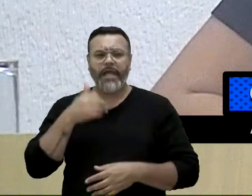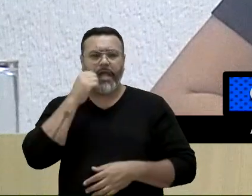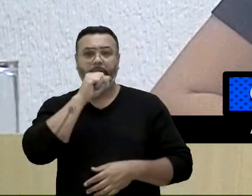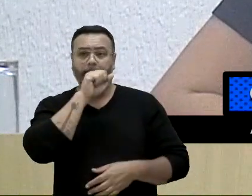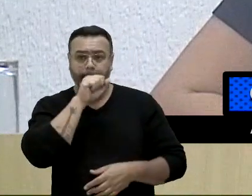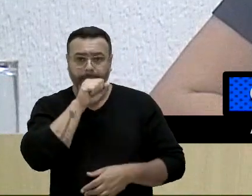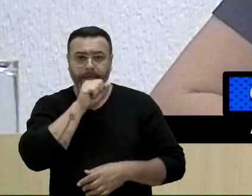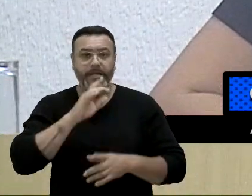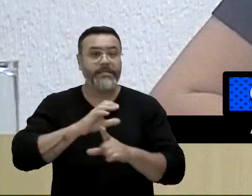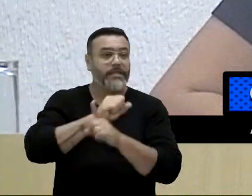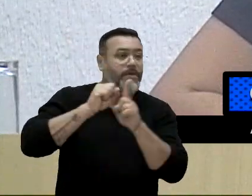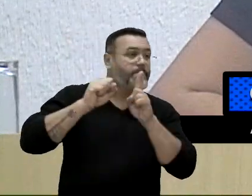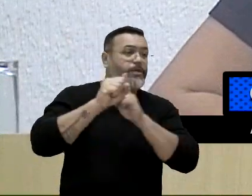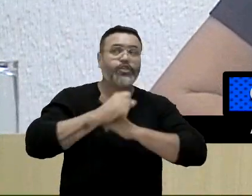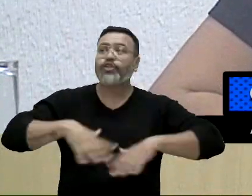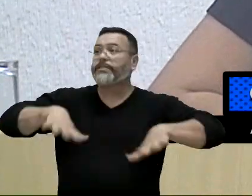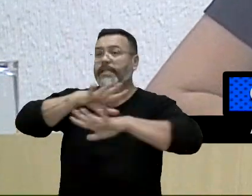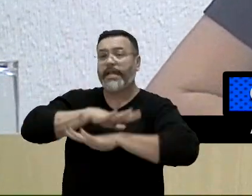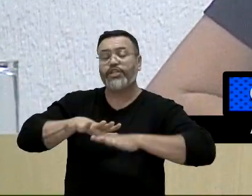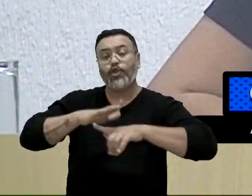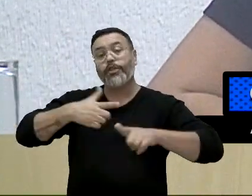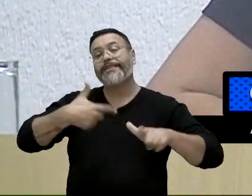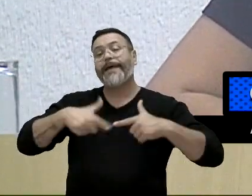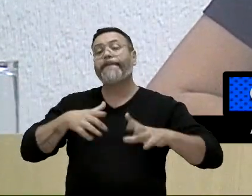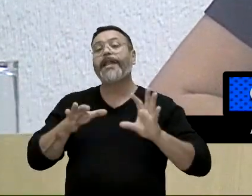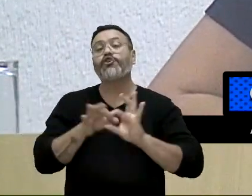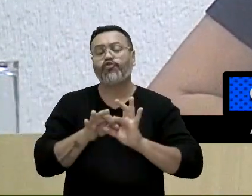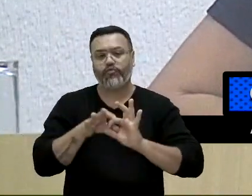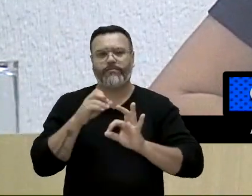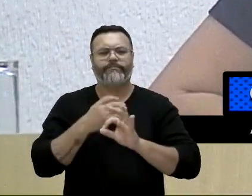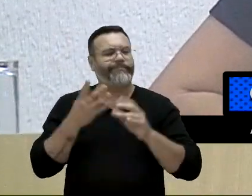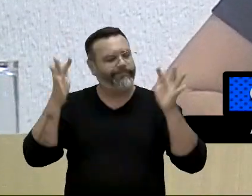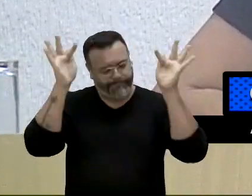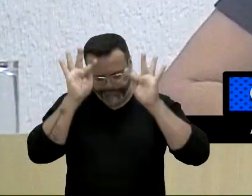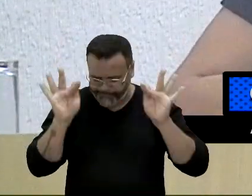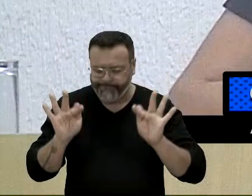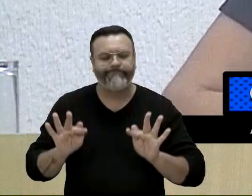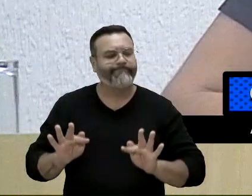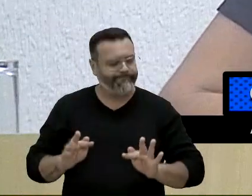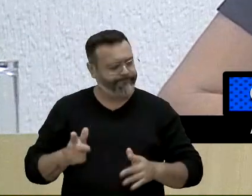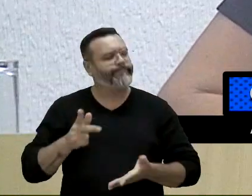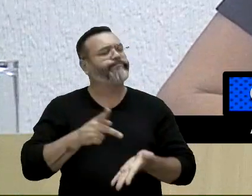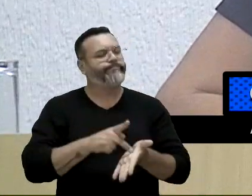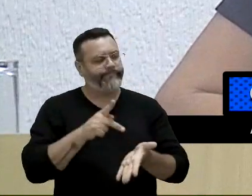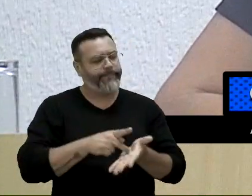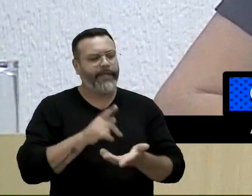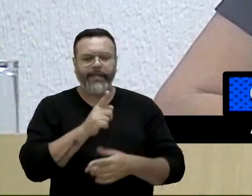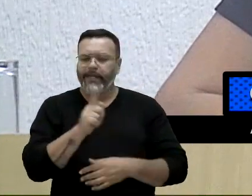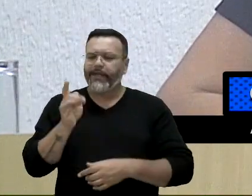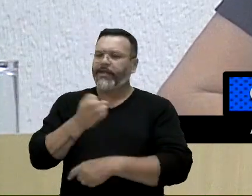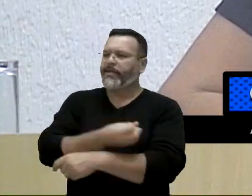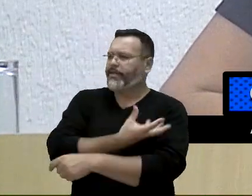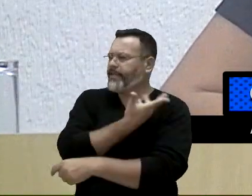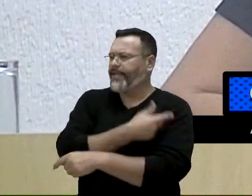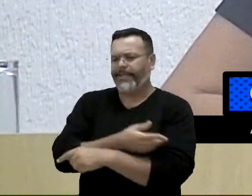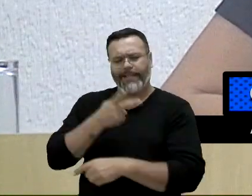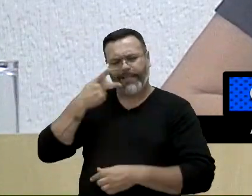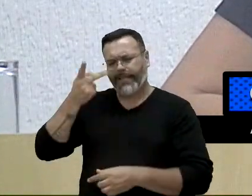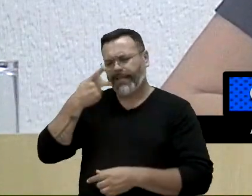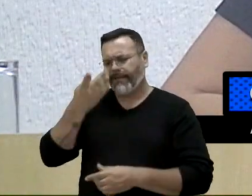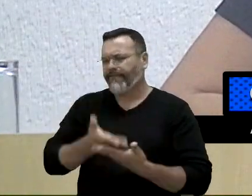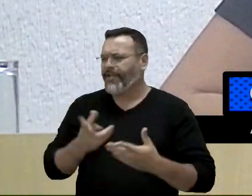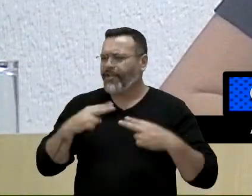mães, a gente fica muito feliz. E a vereadora Thalita já falou bastante aqui de nós três, né,